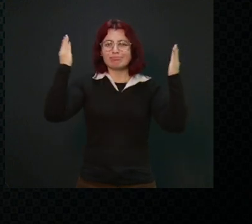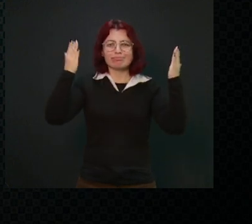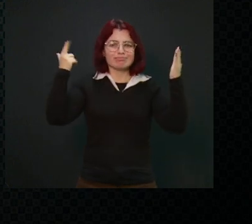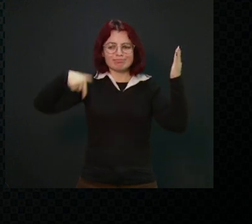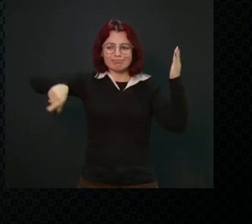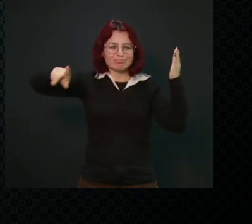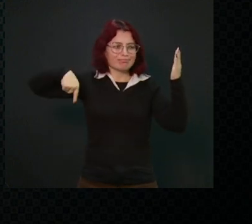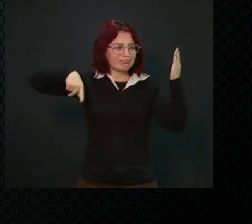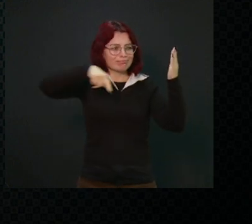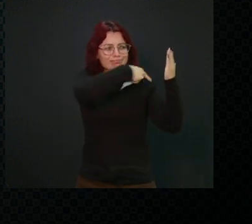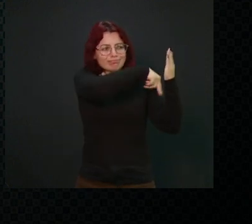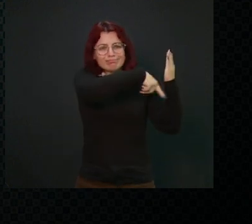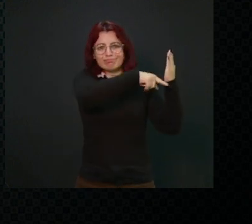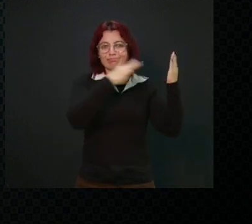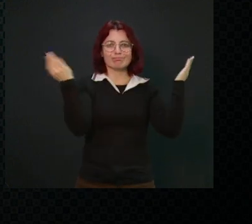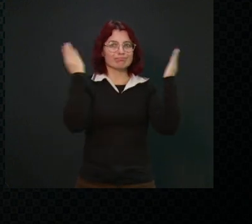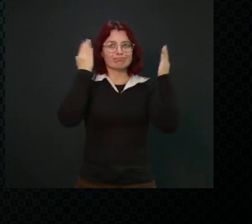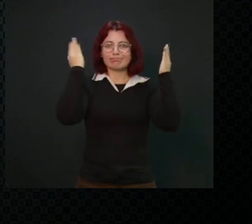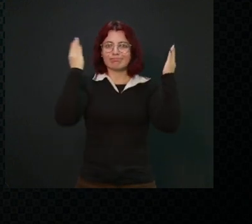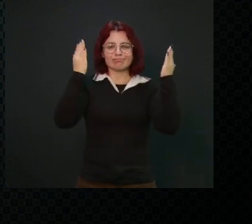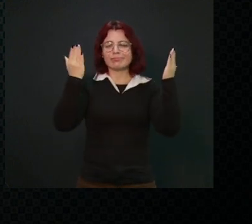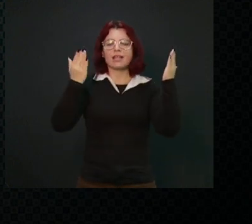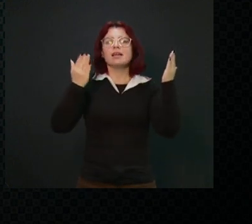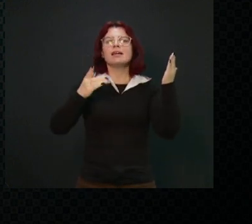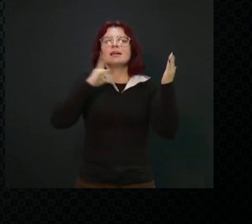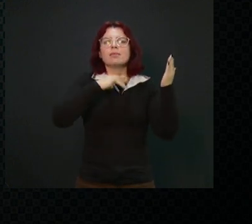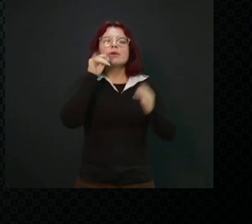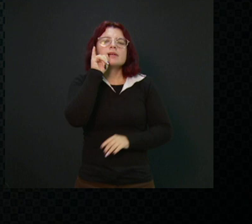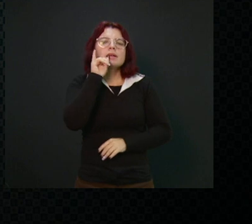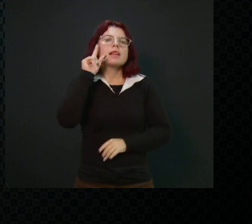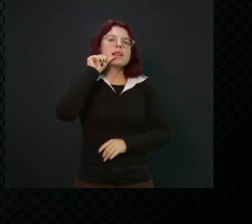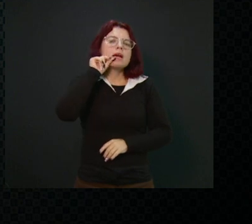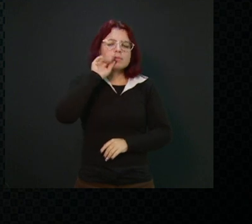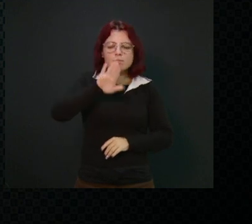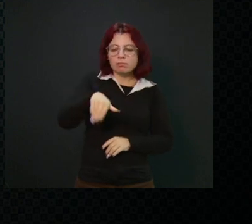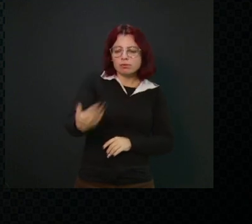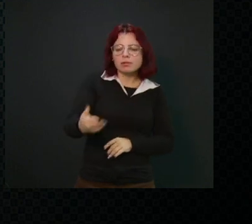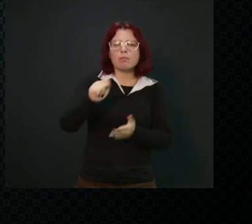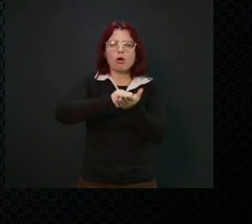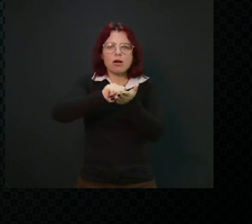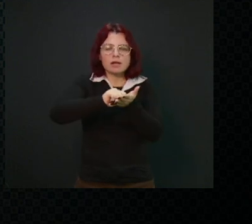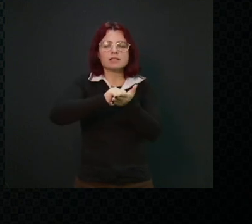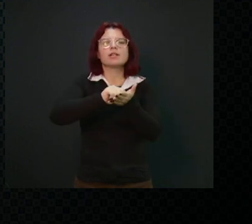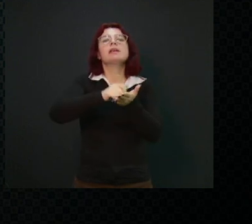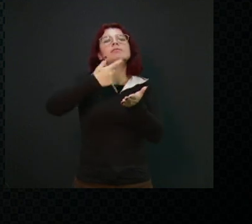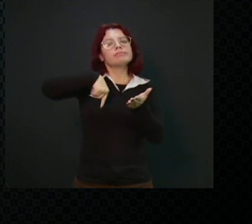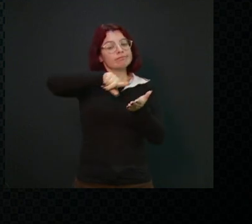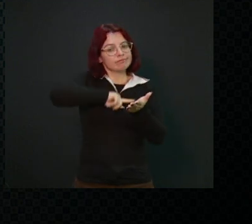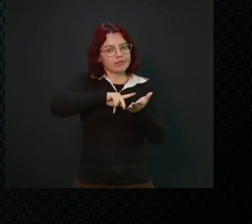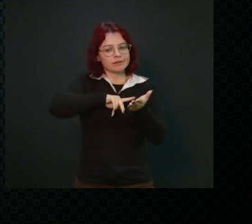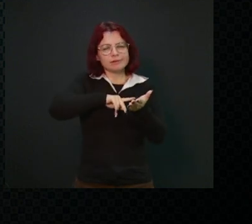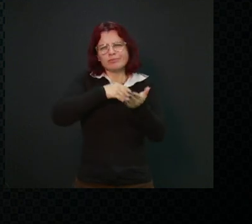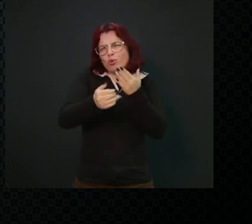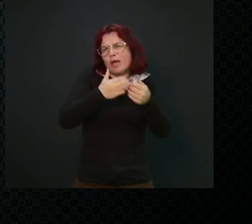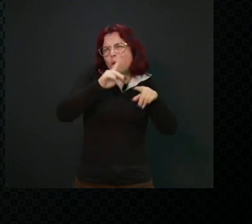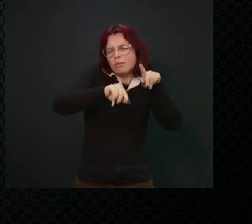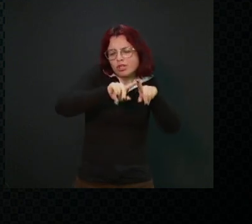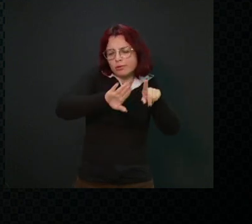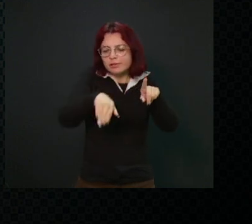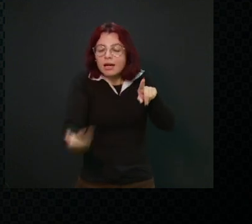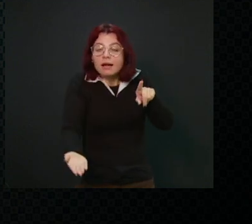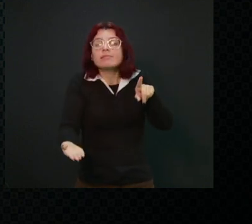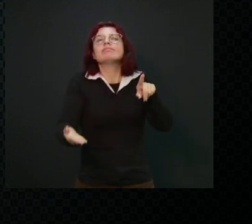derrubando tudo. Derruba lápis, derruba a borracha, e a gente, quando você derruba um objeto,